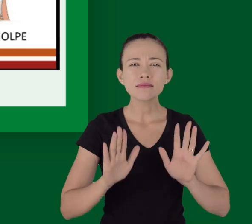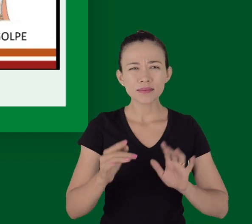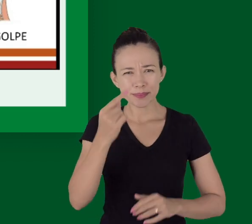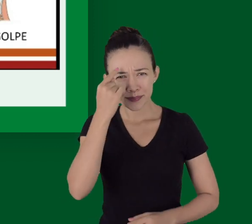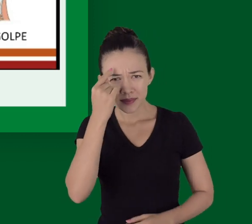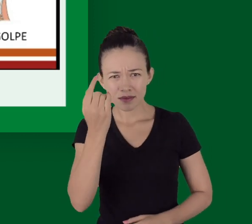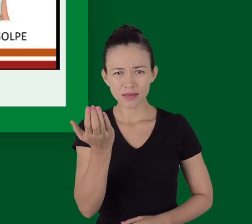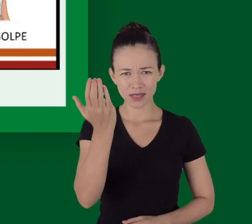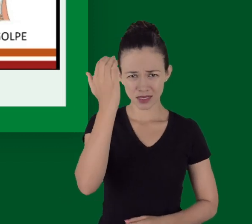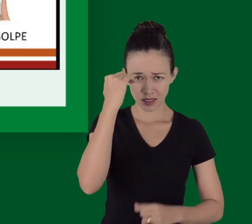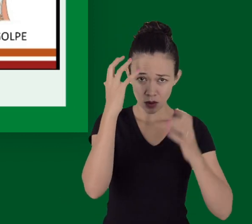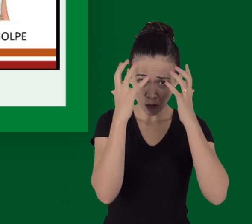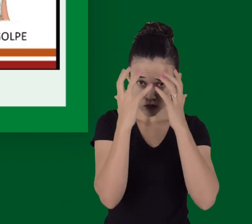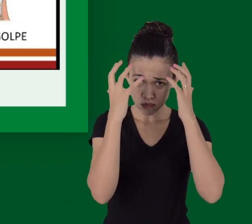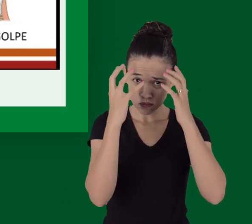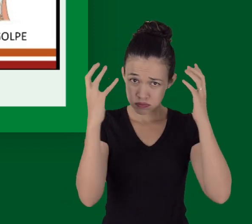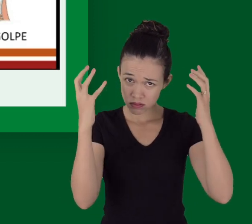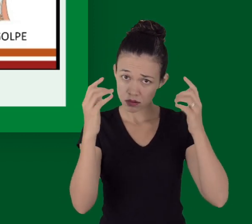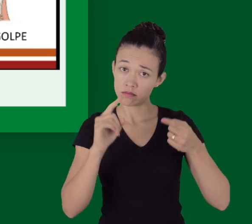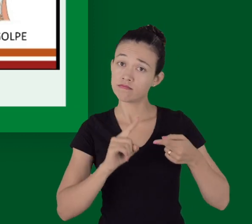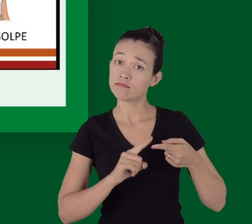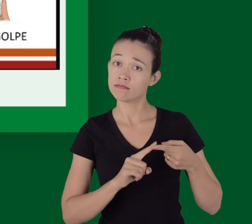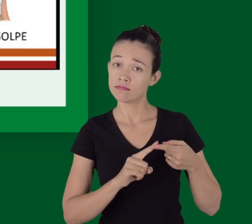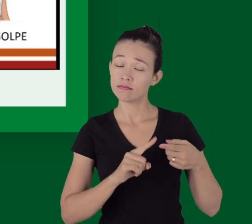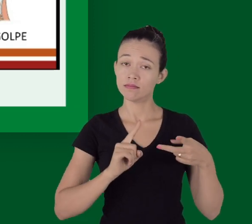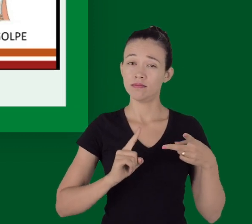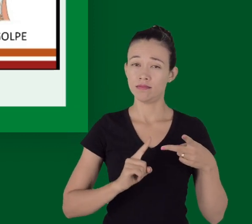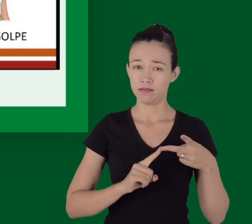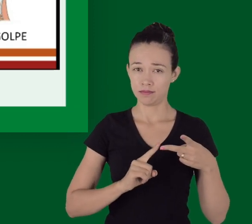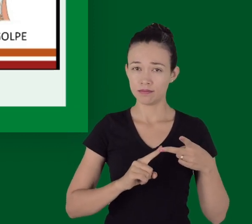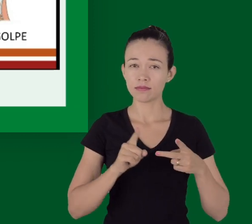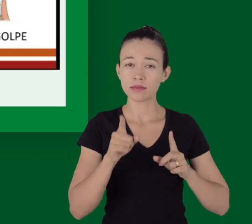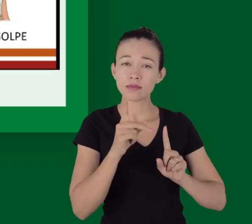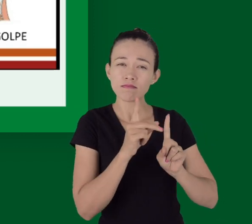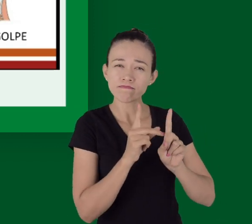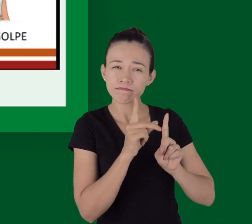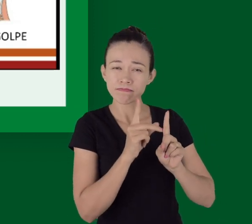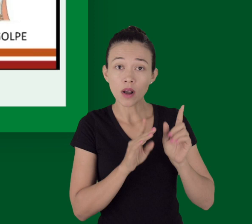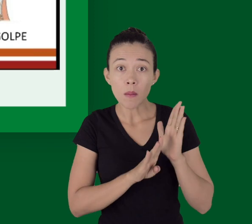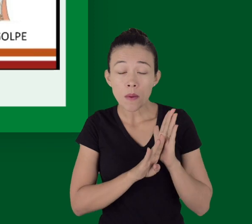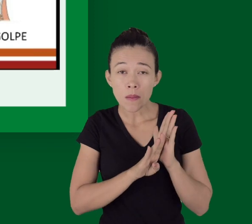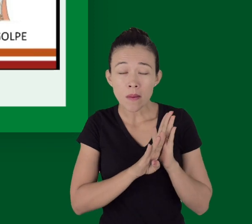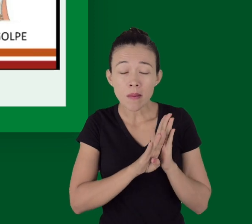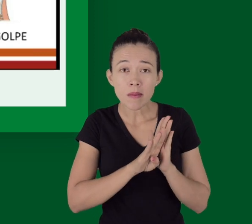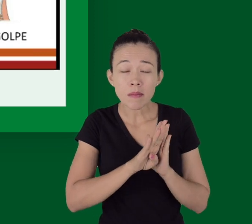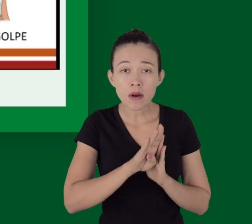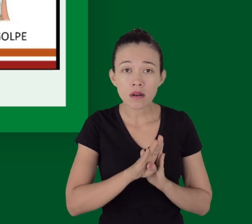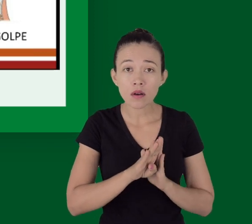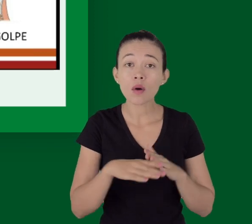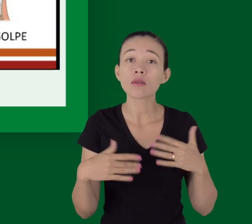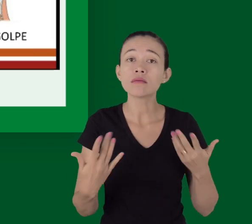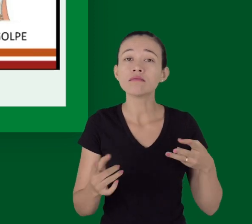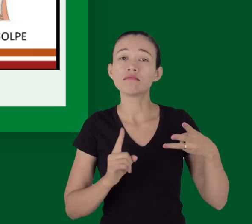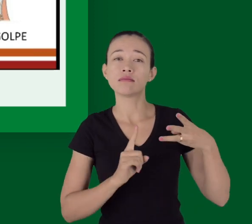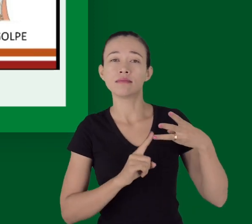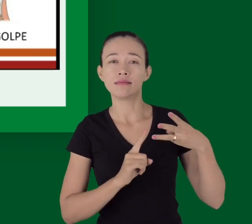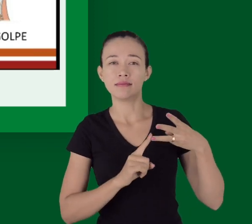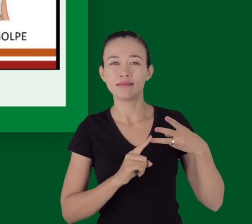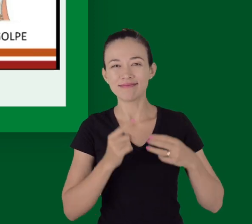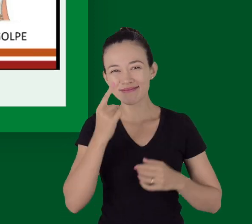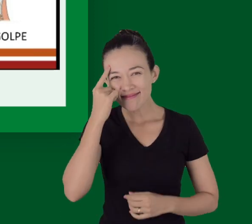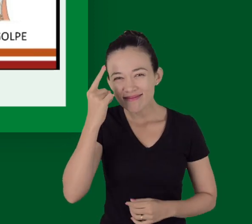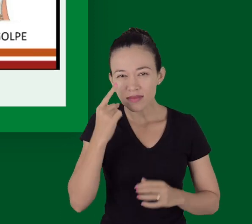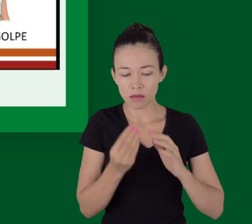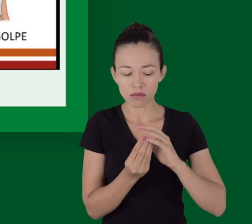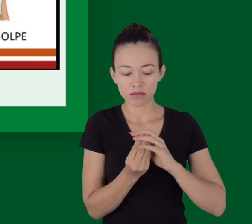expansivos, seja provocado por edema, seja provocado por aumento da pressão intracraniana, seja provocado por